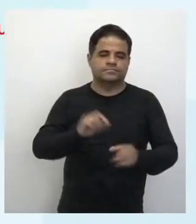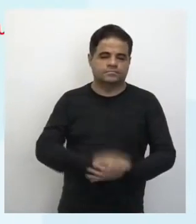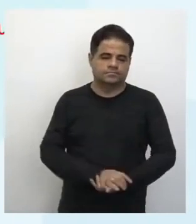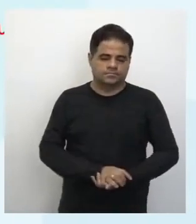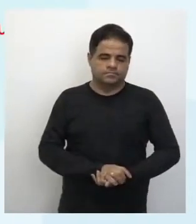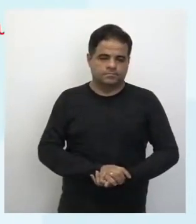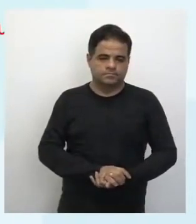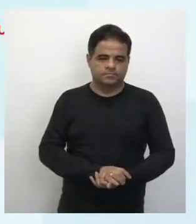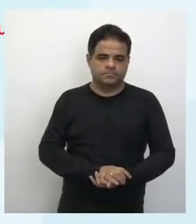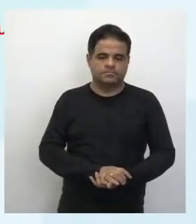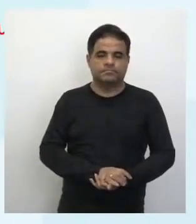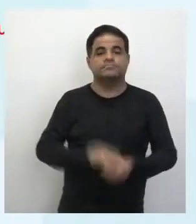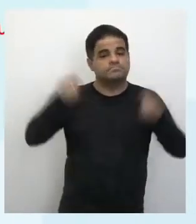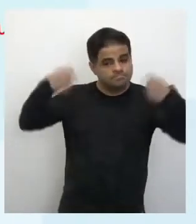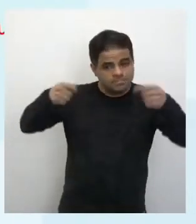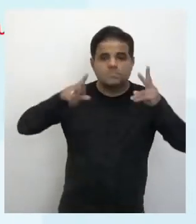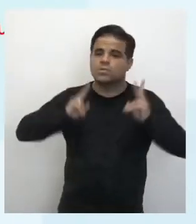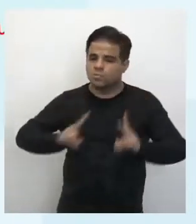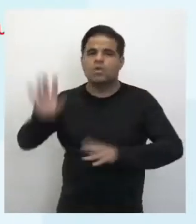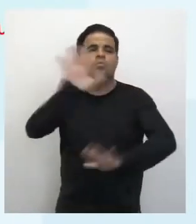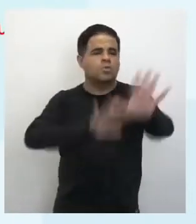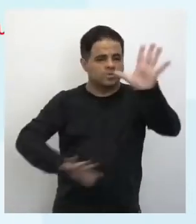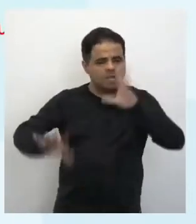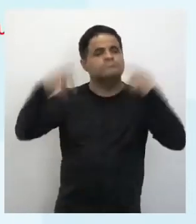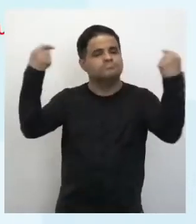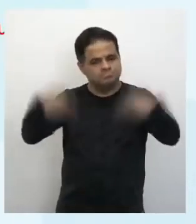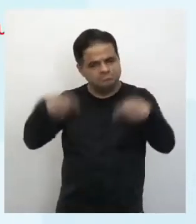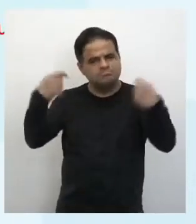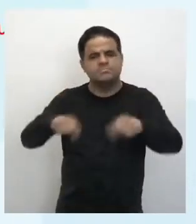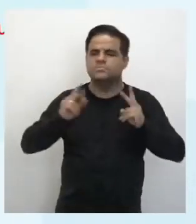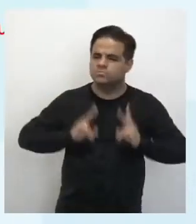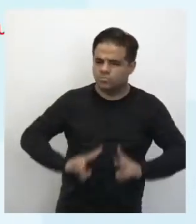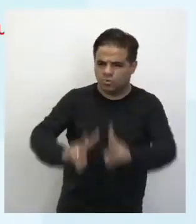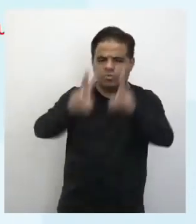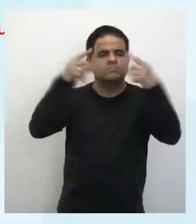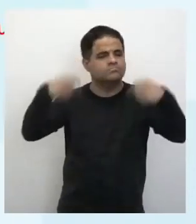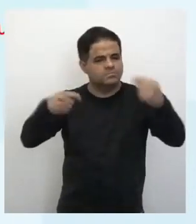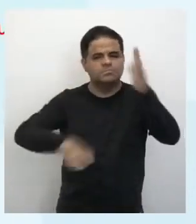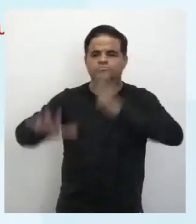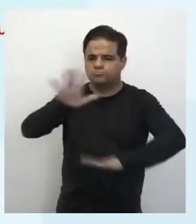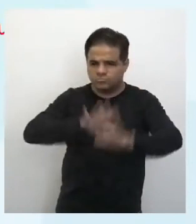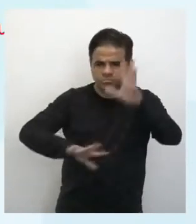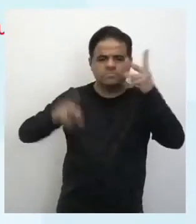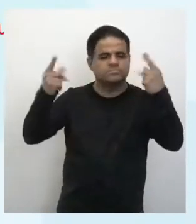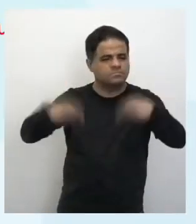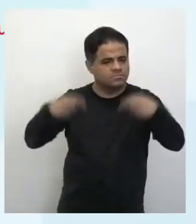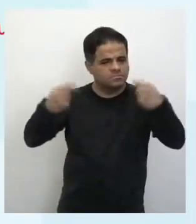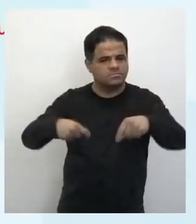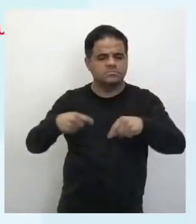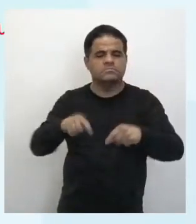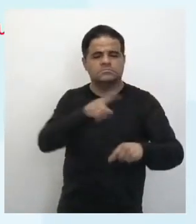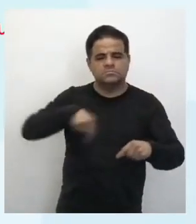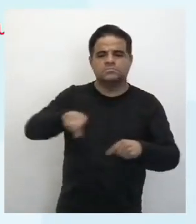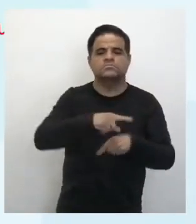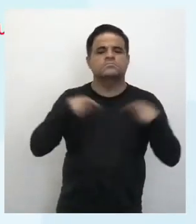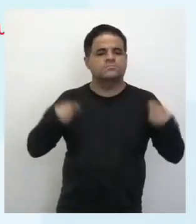lá. O professor diz que devemos continuar com os cuidados necessários. Devemos